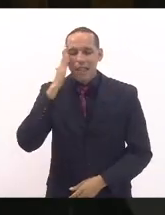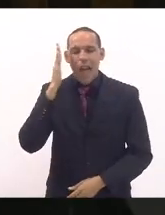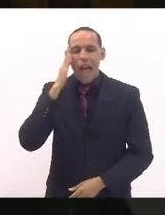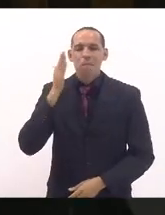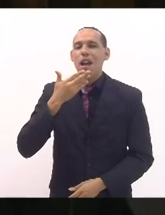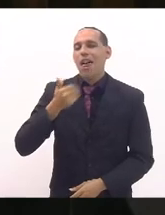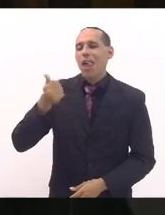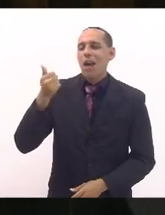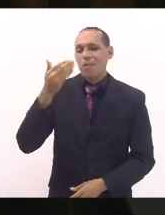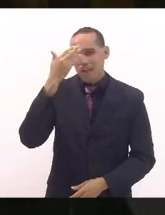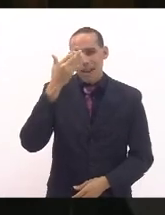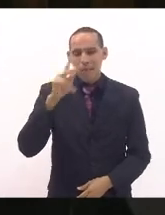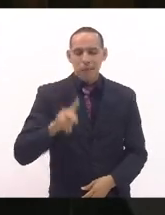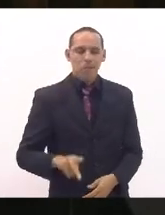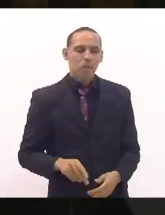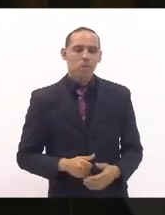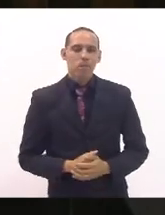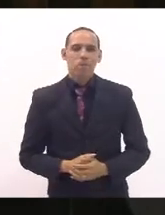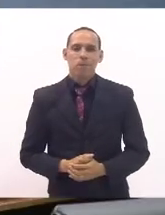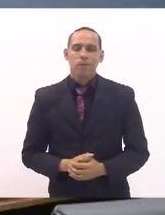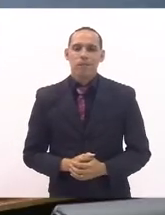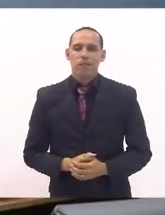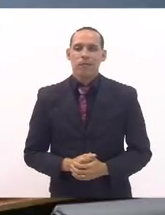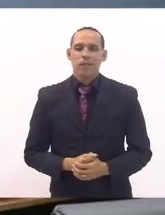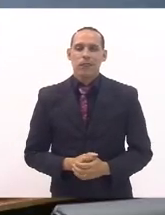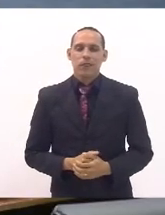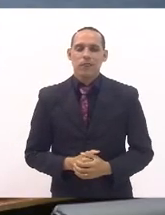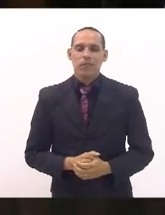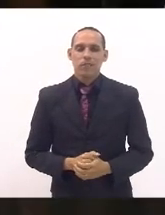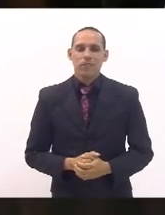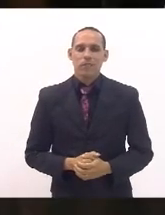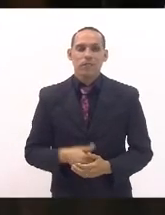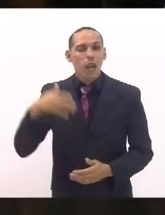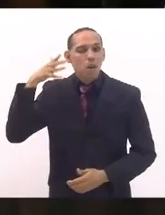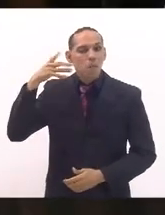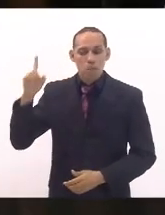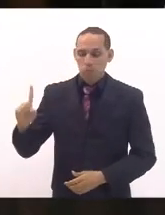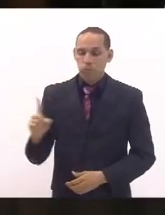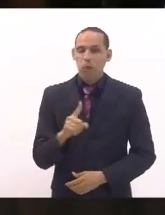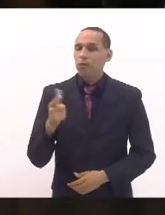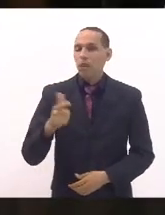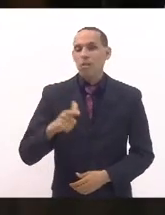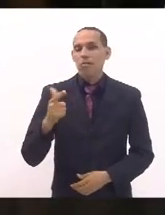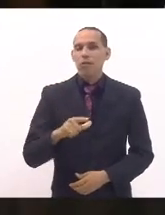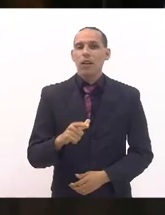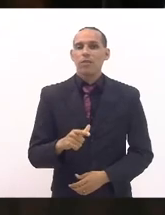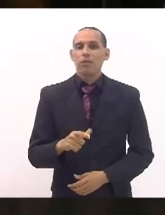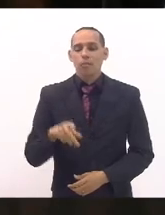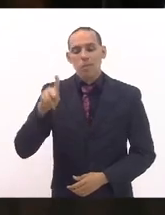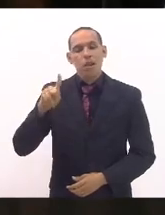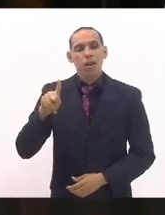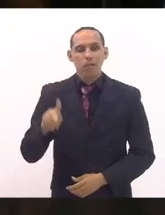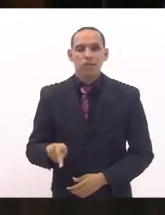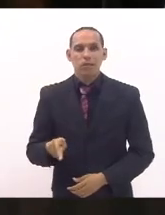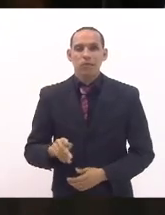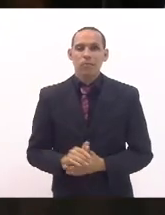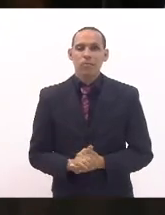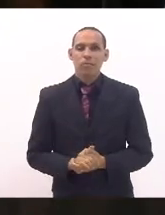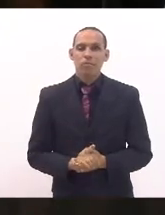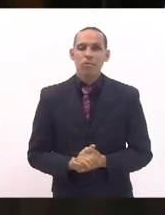de melhor. Muito obrigado, senhora presidente. Não havendo mais oradores inscritos, a presidência